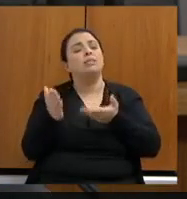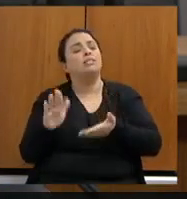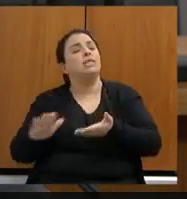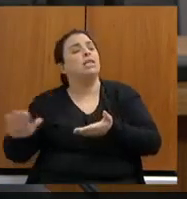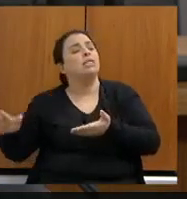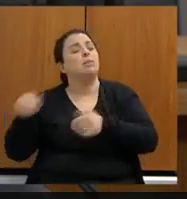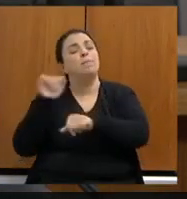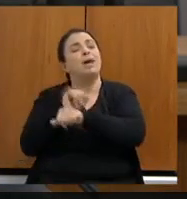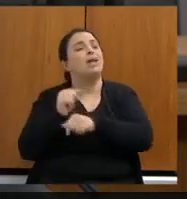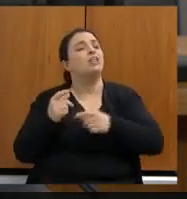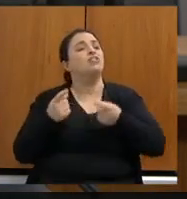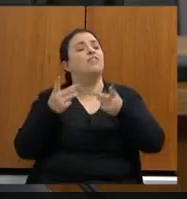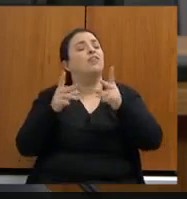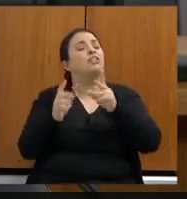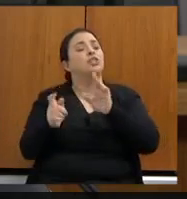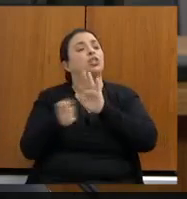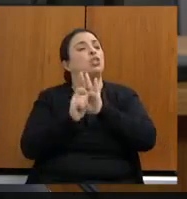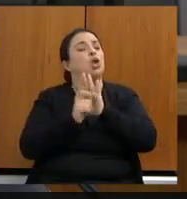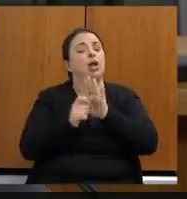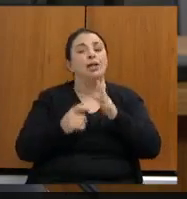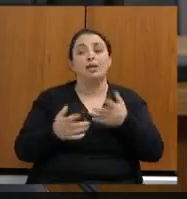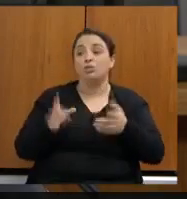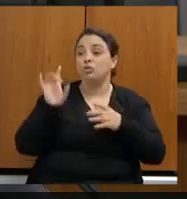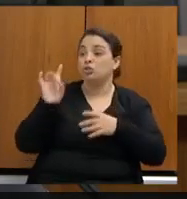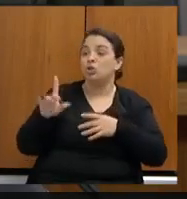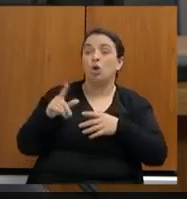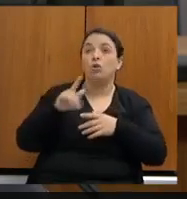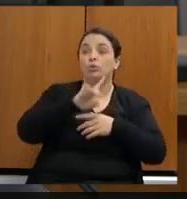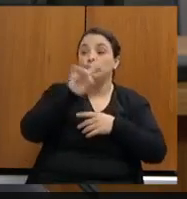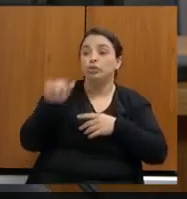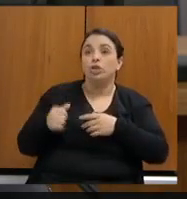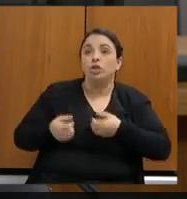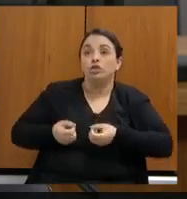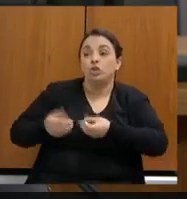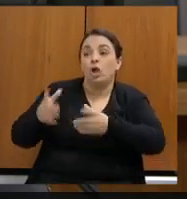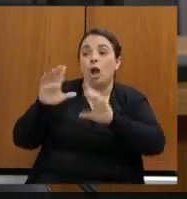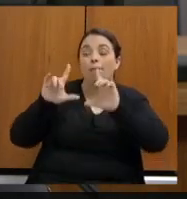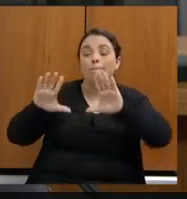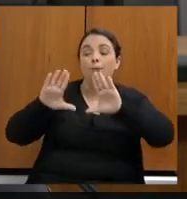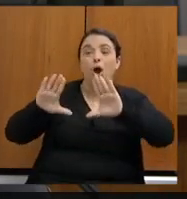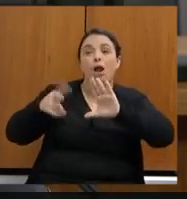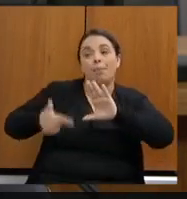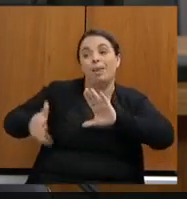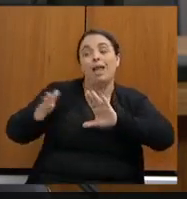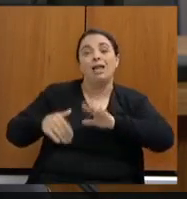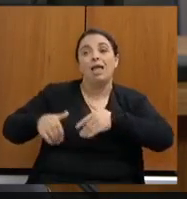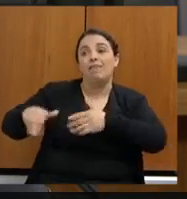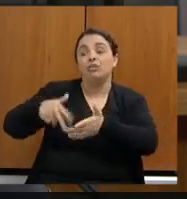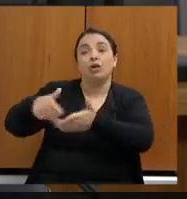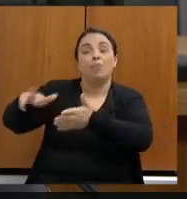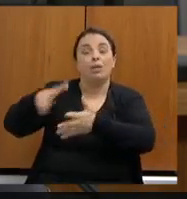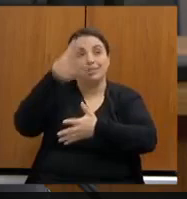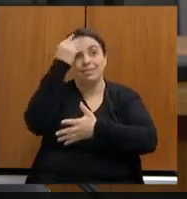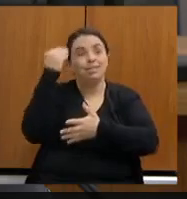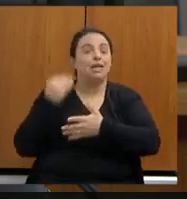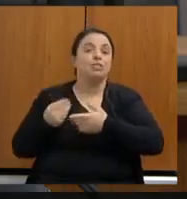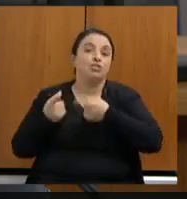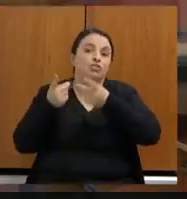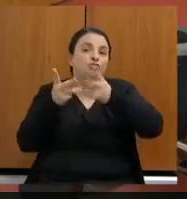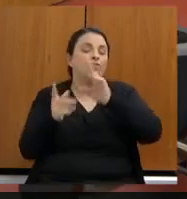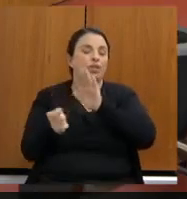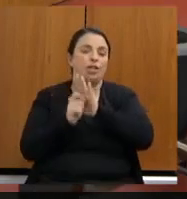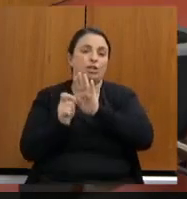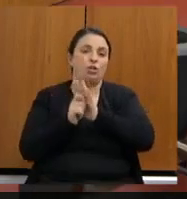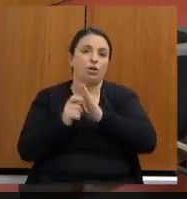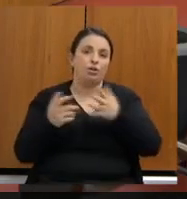Ah é assim né mas a minha palavra de apoio tô gostando muito não é do seu início